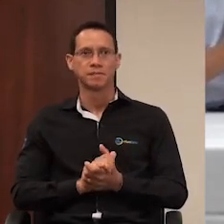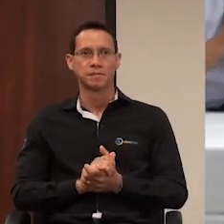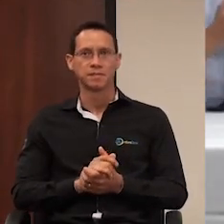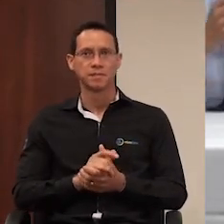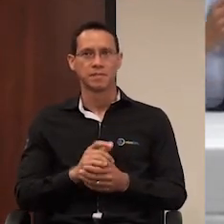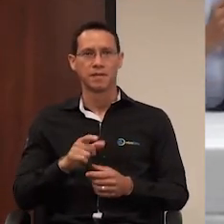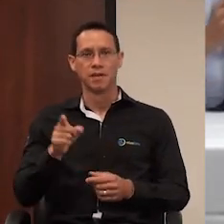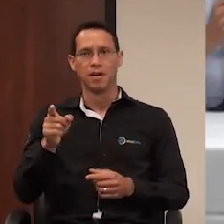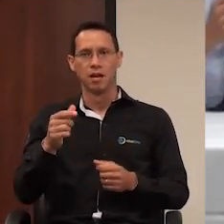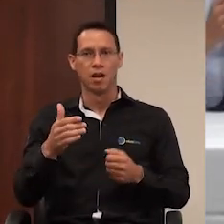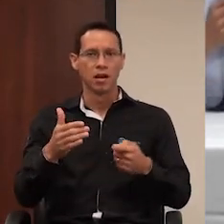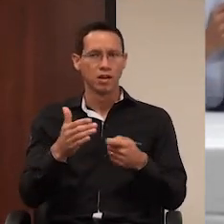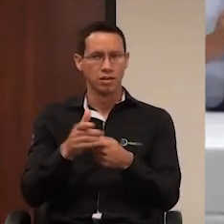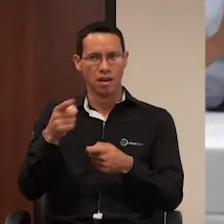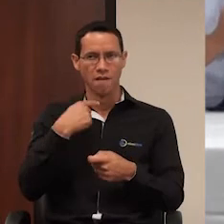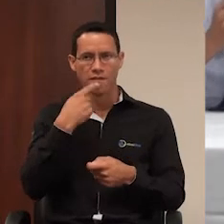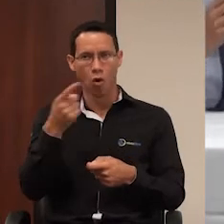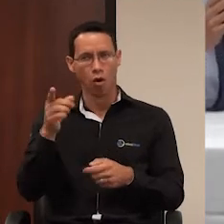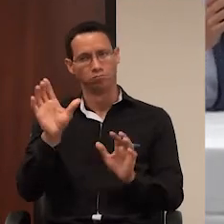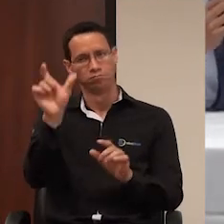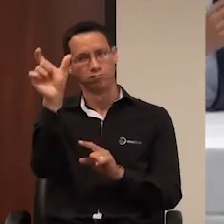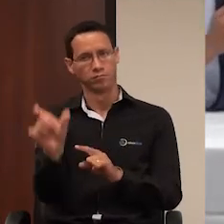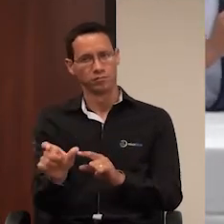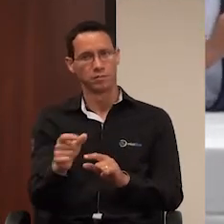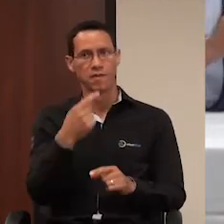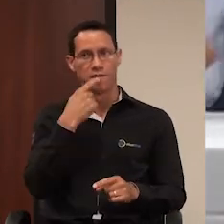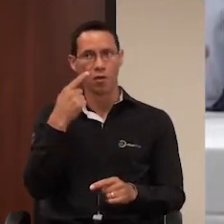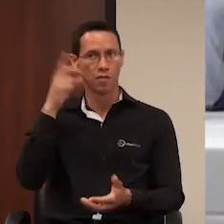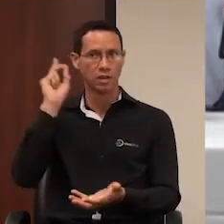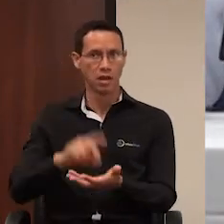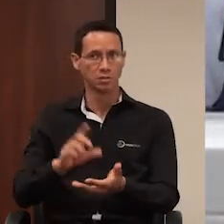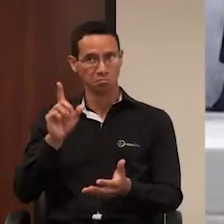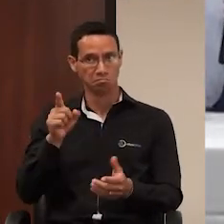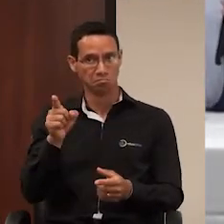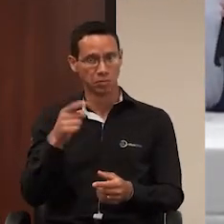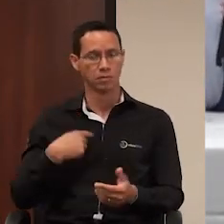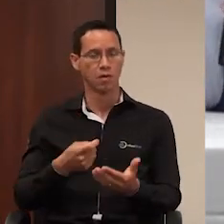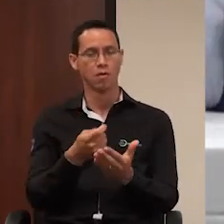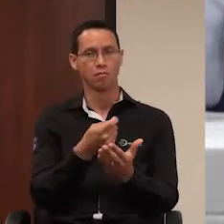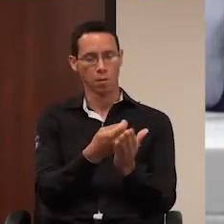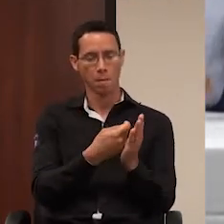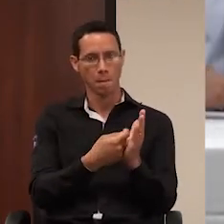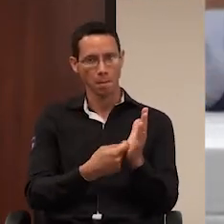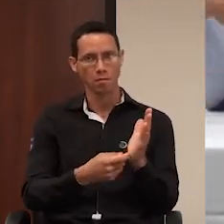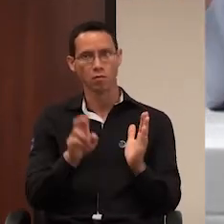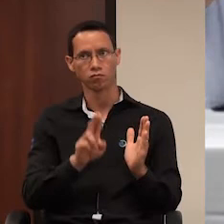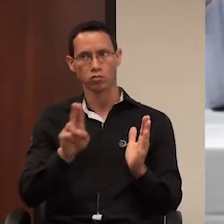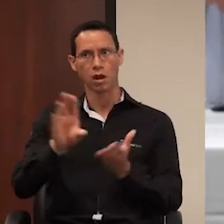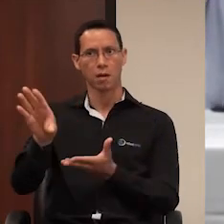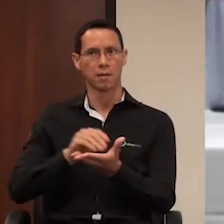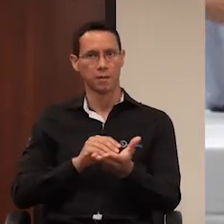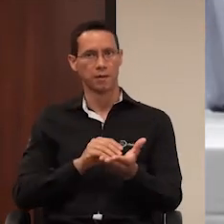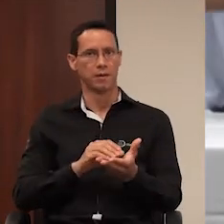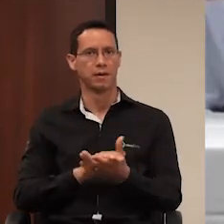crítico sobre o que ela fala. É o chamado argumento de autoridade. Bom, se o que ela falou é verdade, eu vou usar o que ela disse aqui nos meus processos para argumentar. E